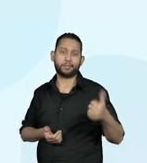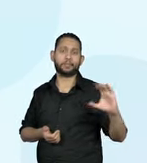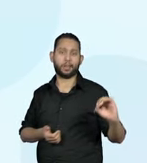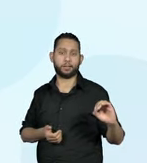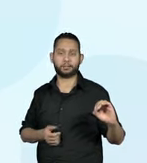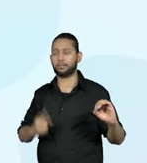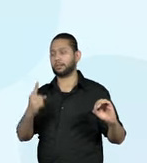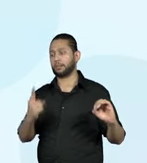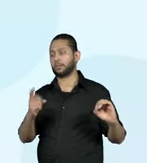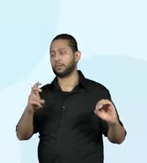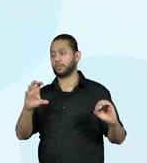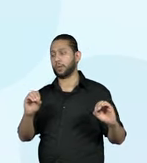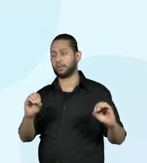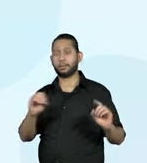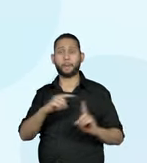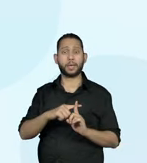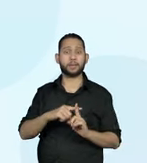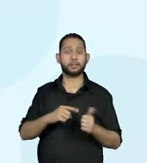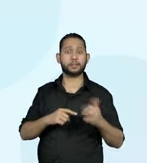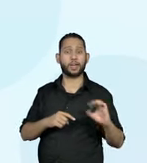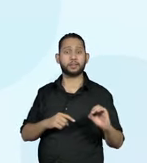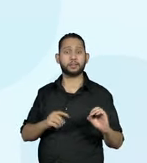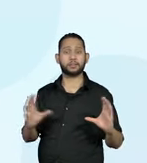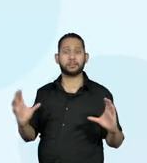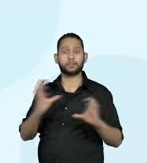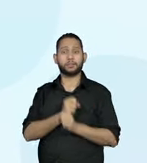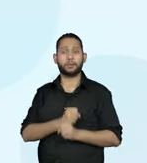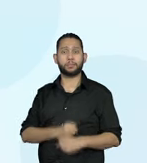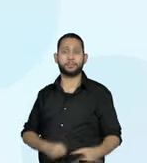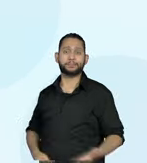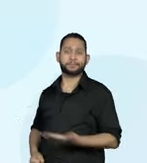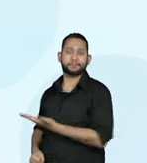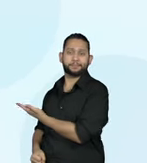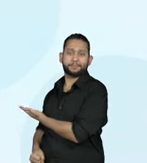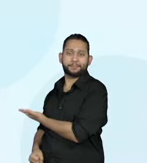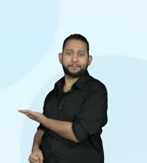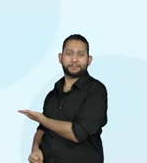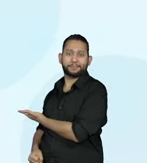150 mais 10 é igual a